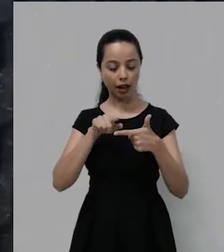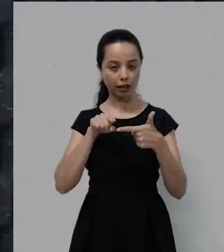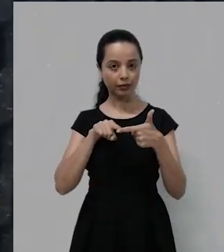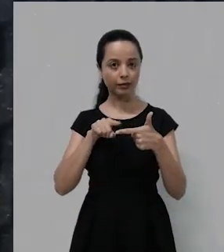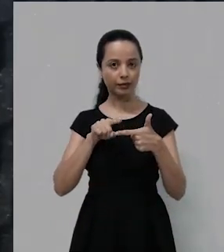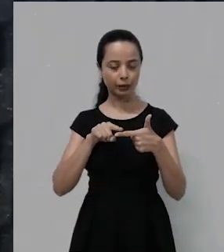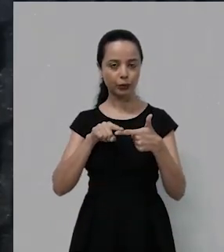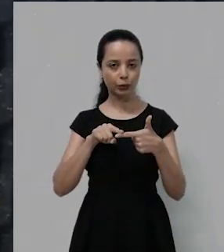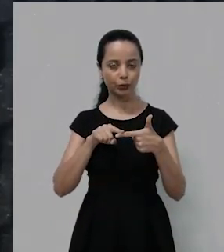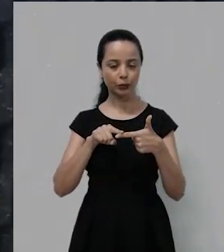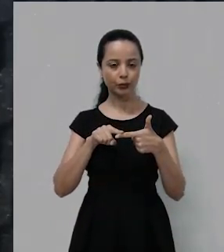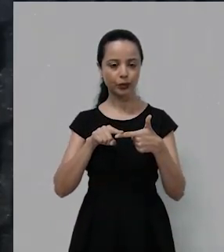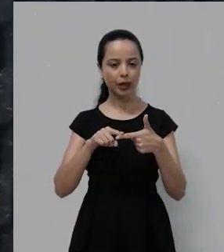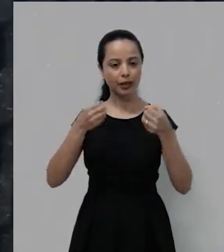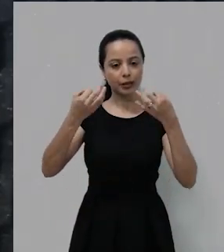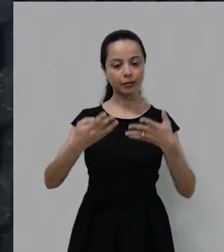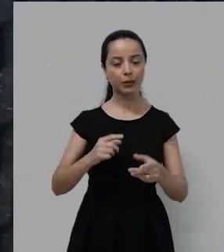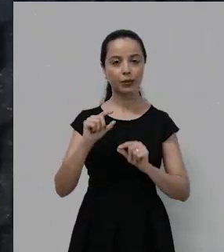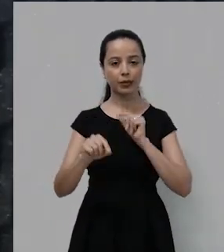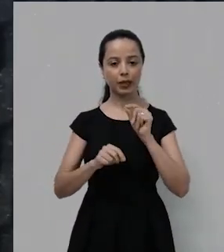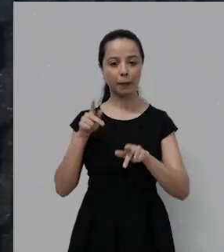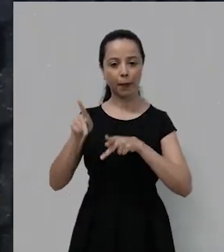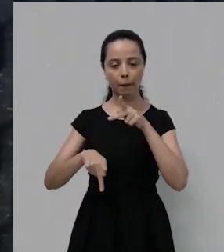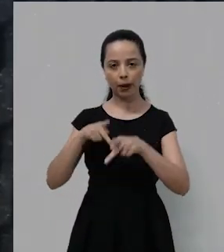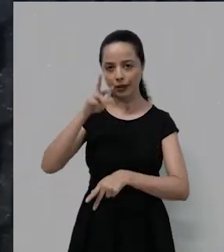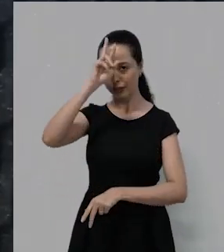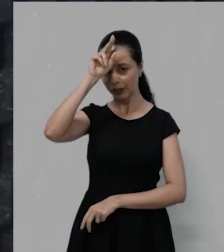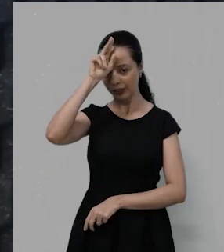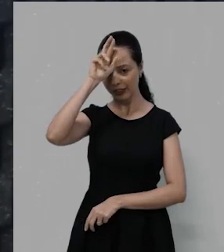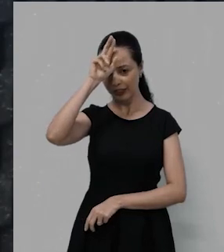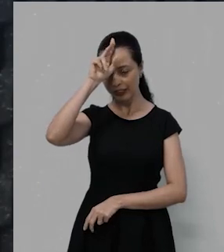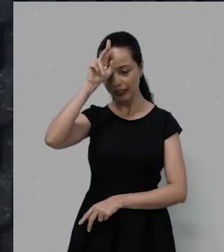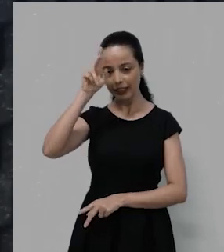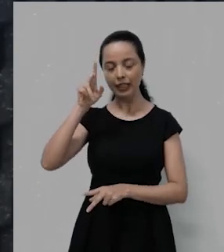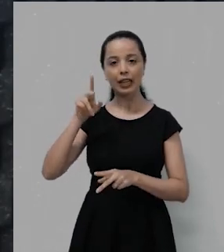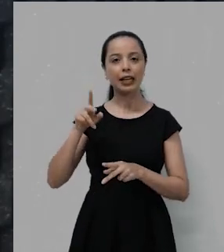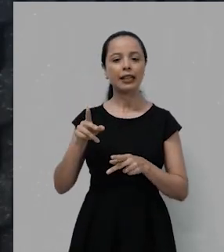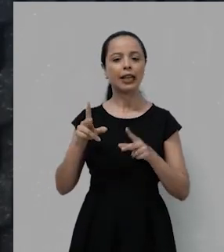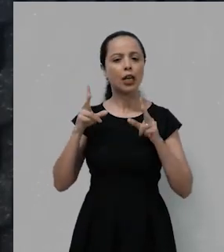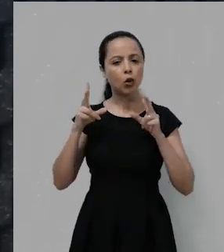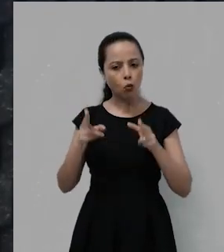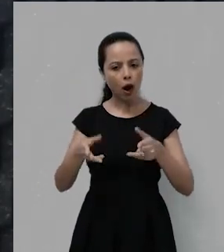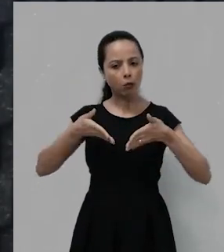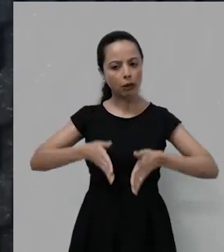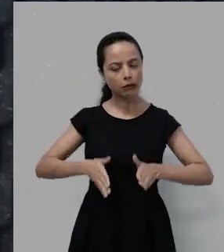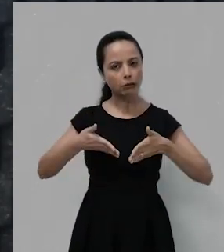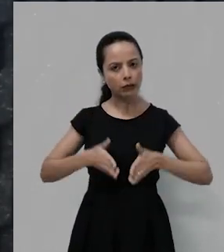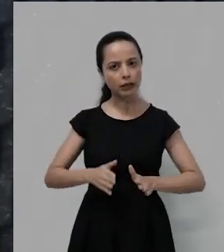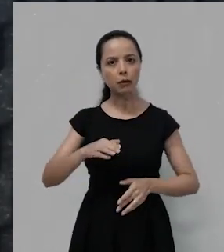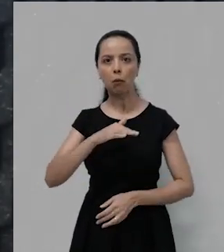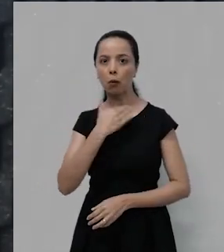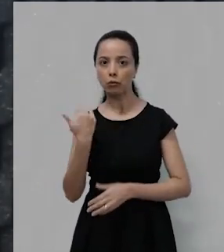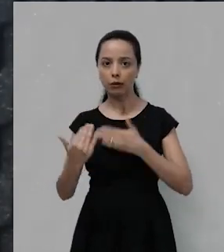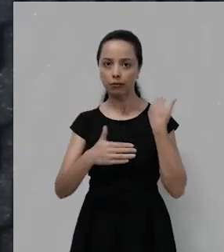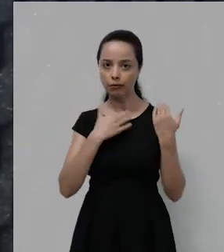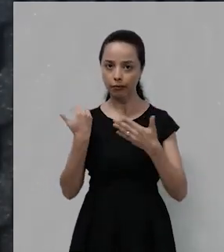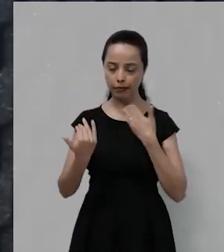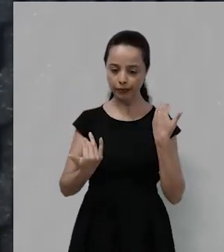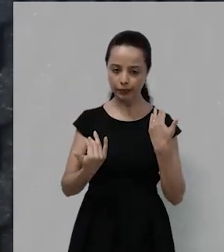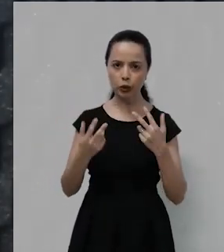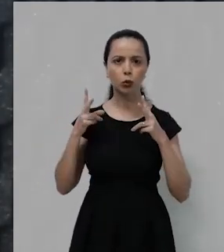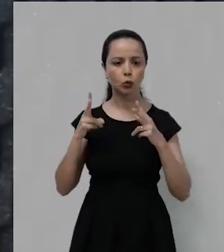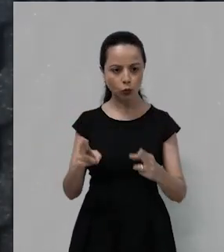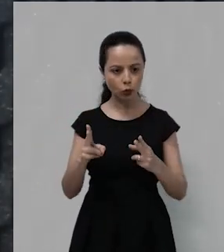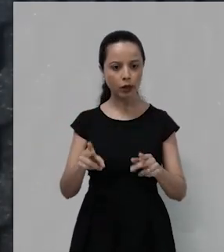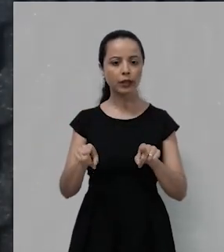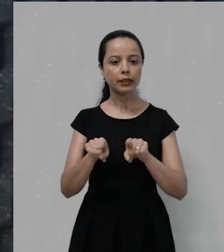o seguinte: uma população de insetos com iguais taxas de natalidade e mortalidade,